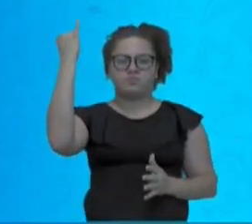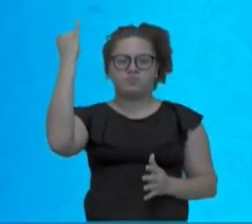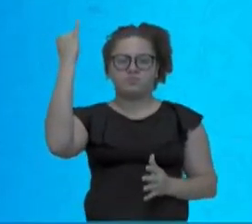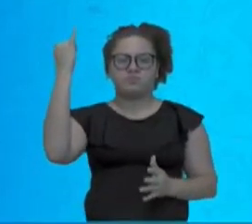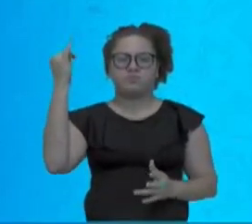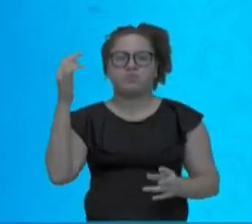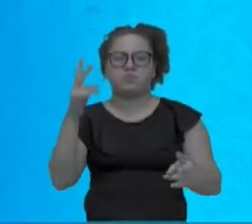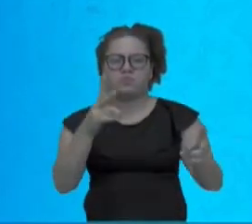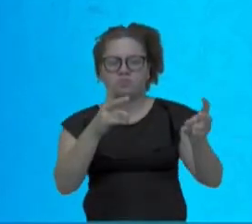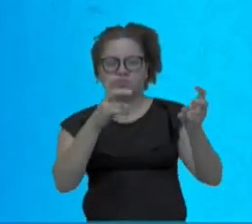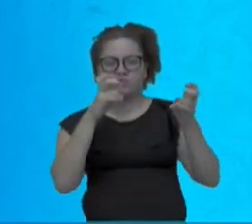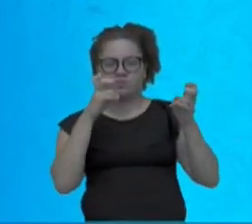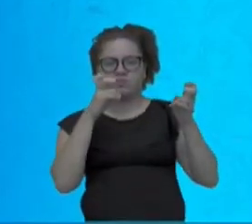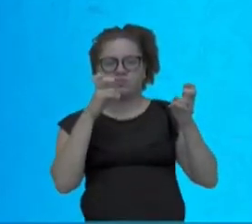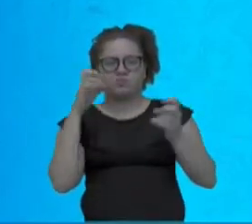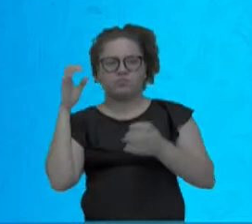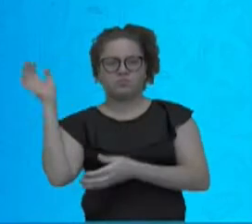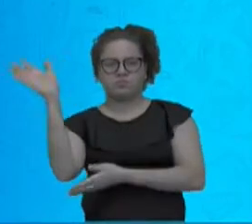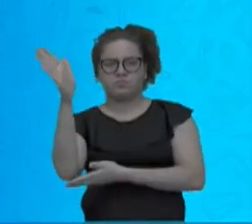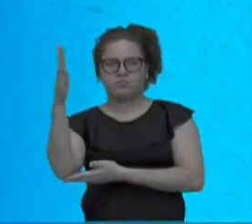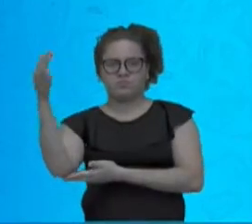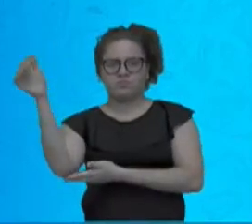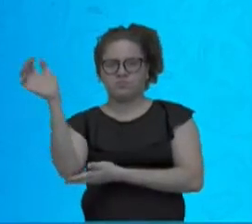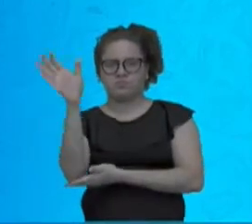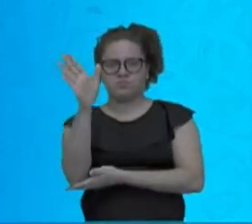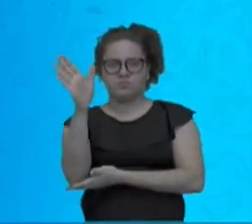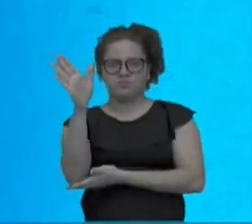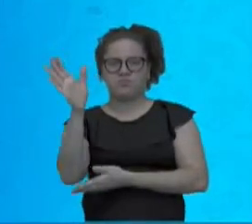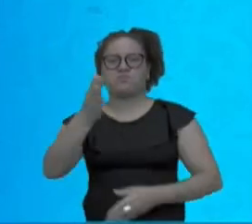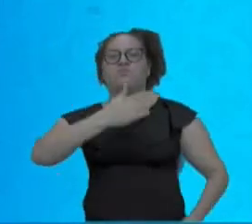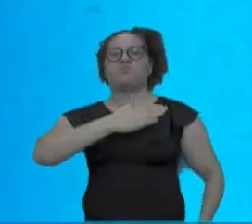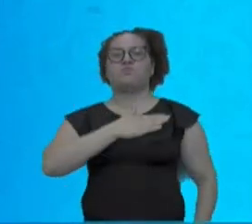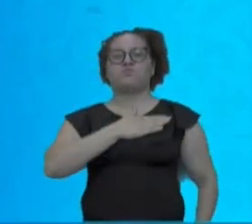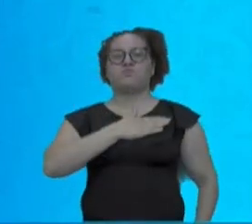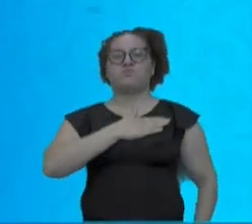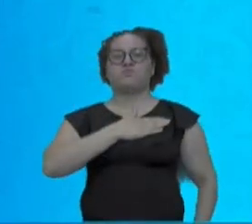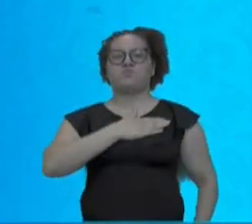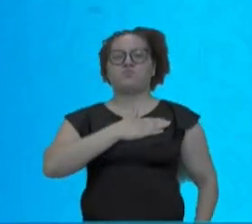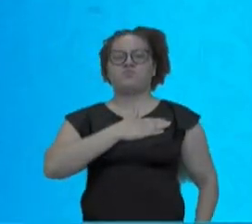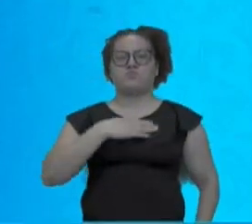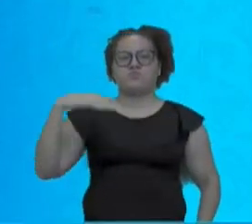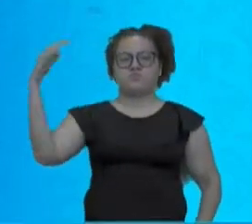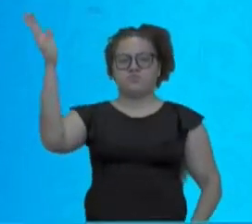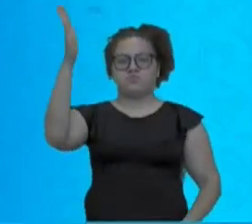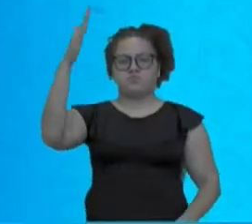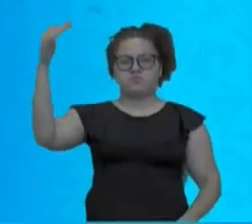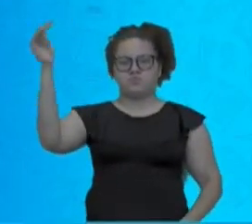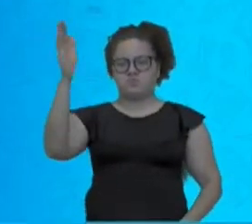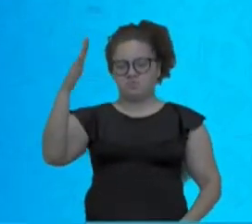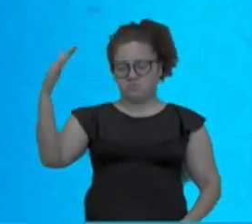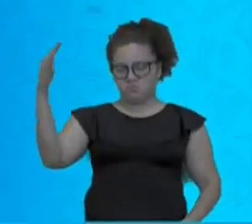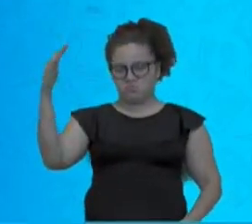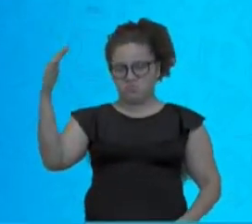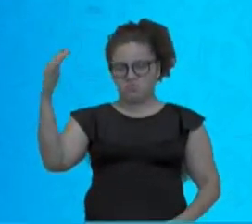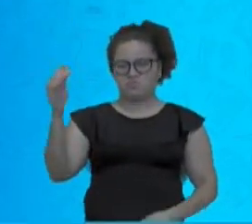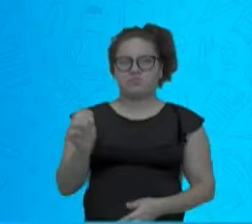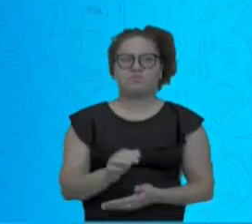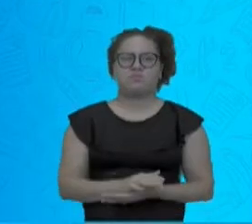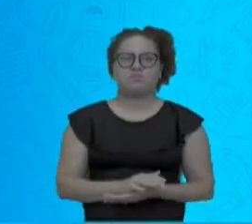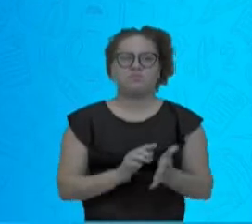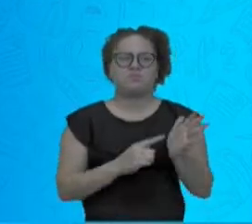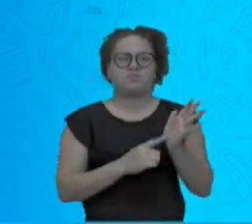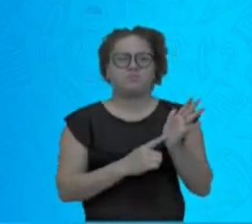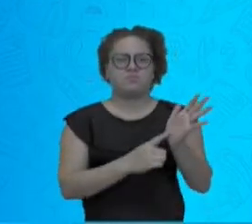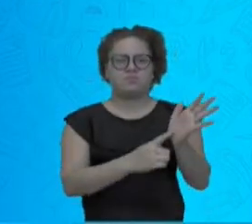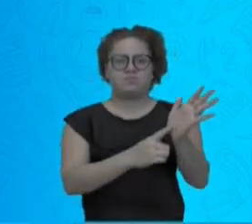gente olhar, tá? Quando ouvir o hino nacional, o tremular dessa bandeira, tá?